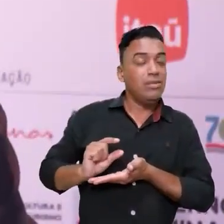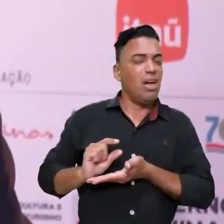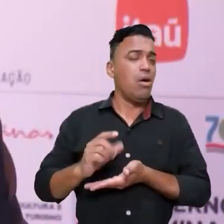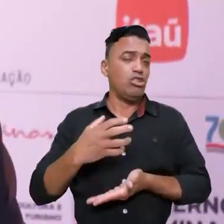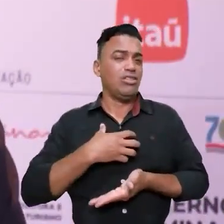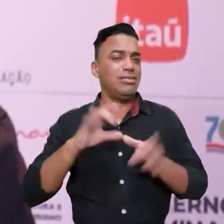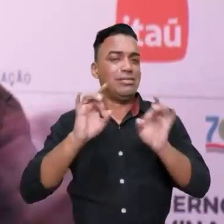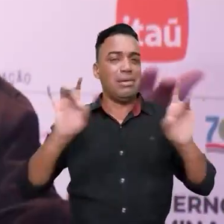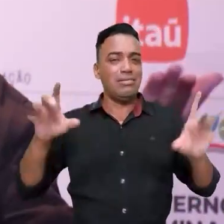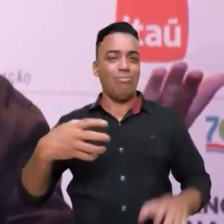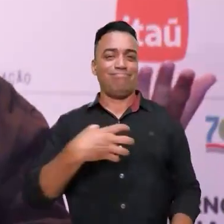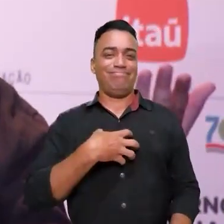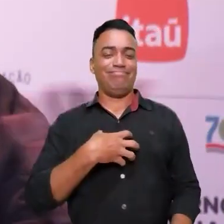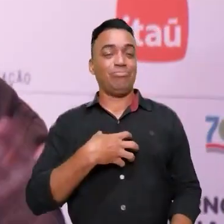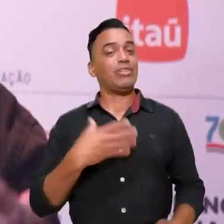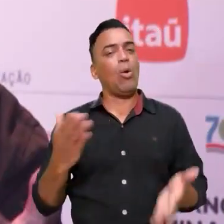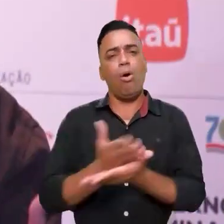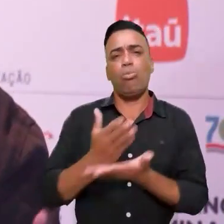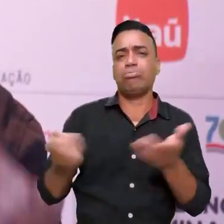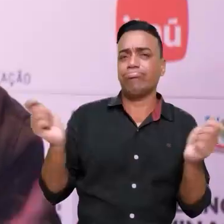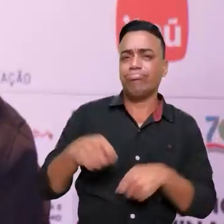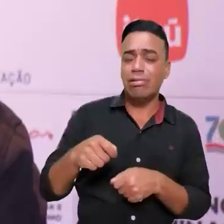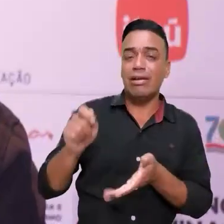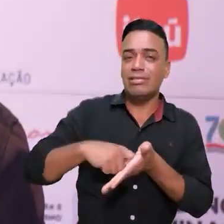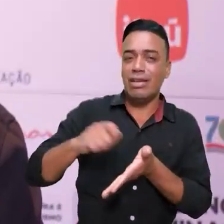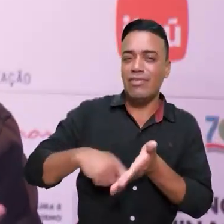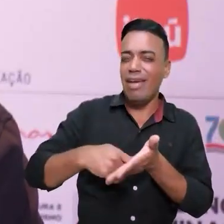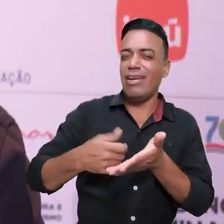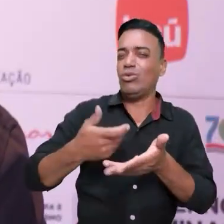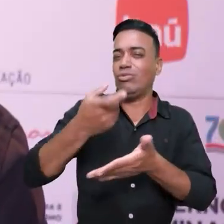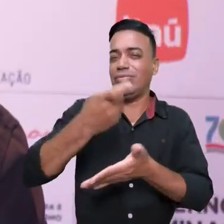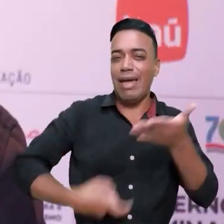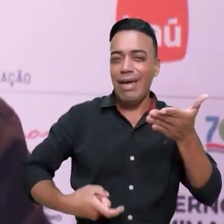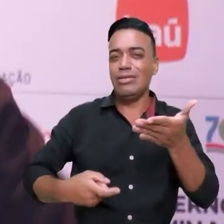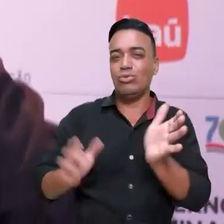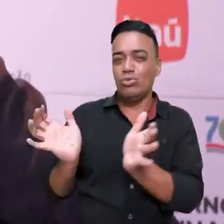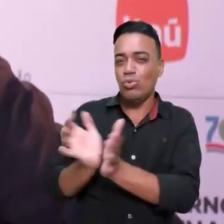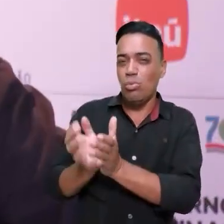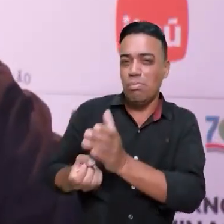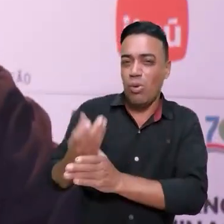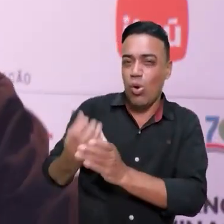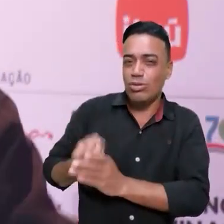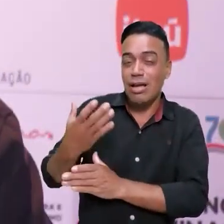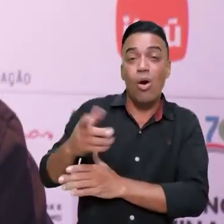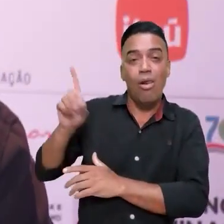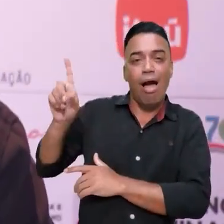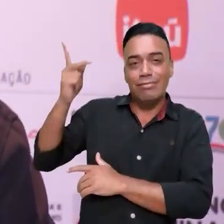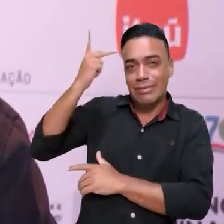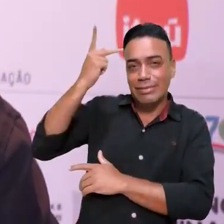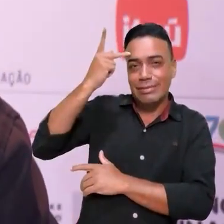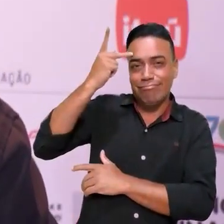ser. E aí é isso, eu tenho algumas possibilidades, estou escrevendo roteiros para uma produtora de São